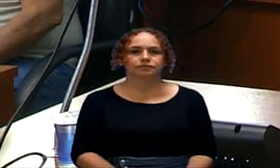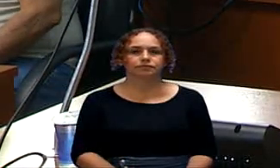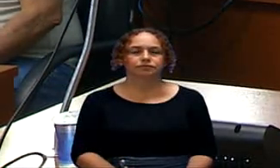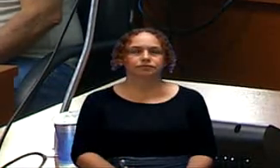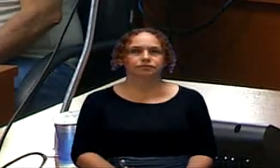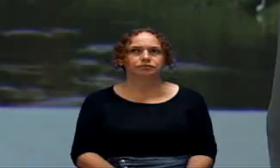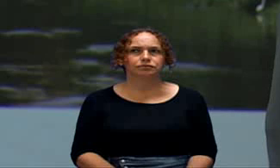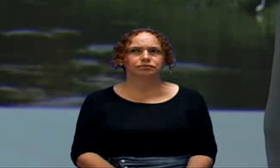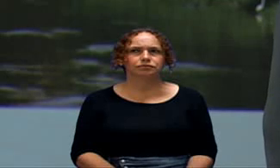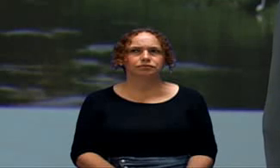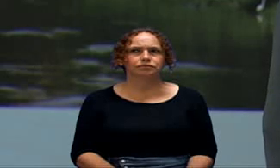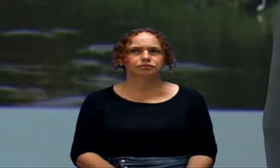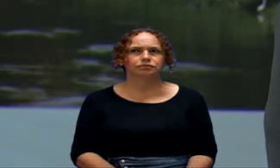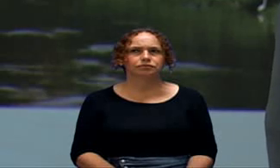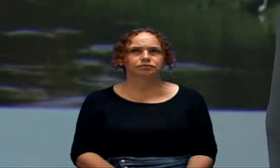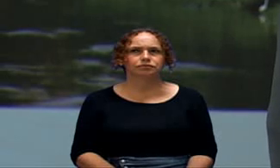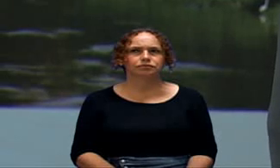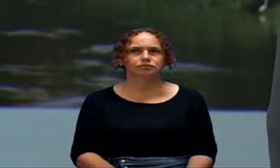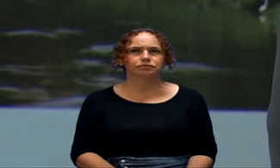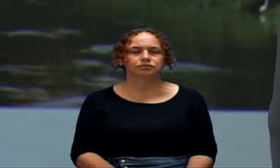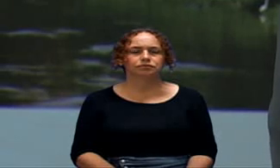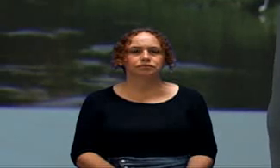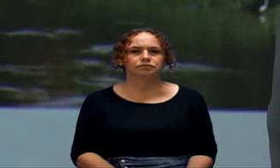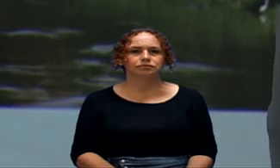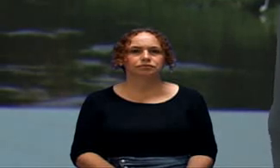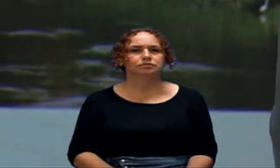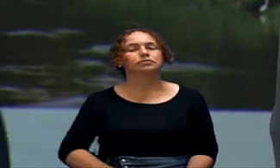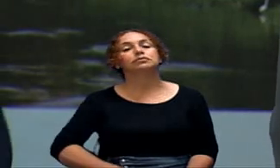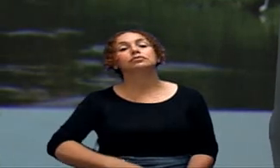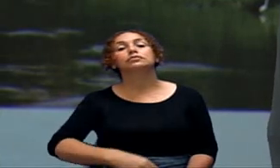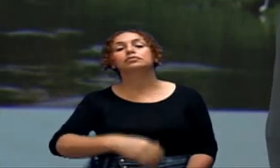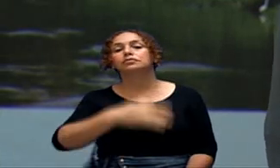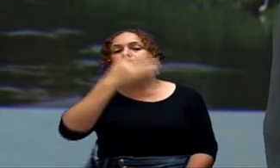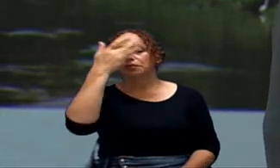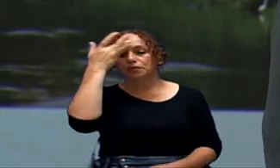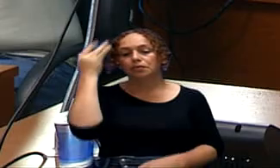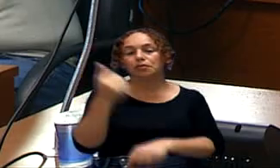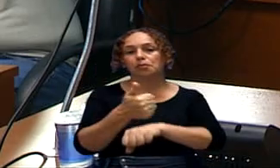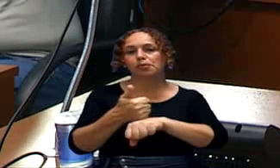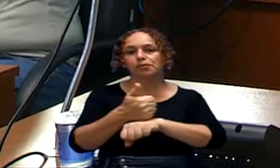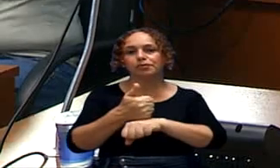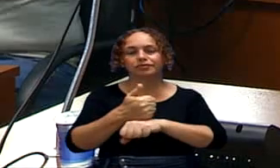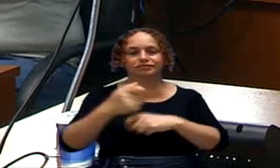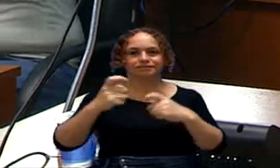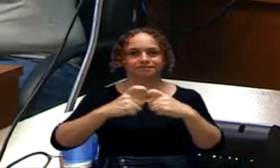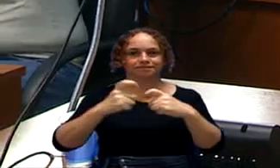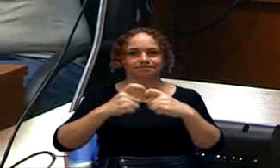Médico veterinário Lázaro Ronaldo Ribeiro Puglia.